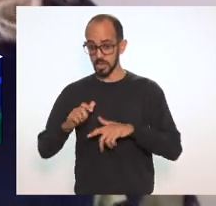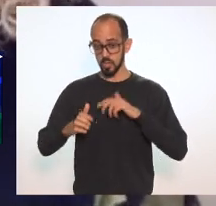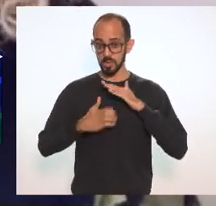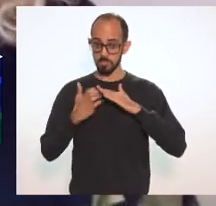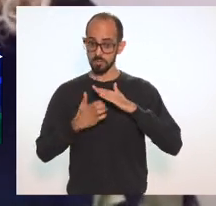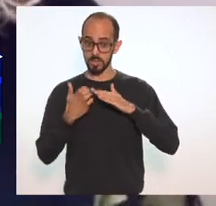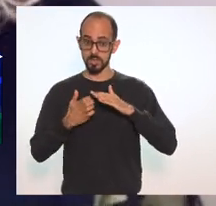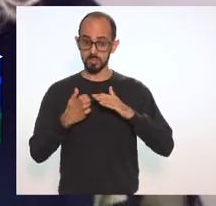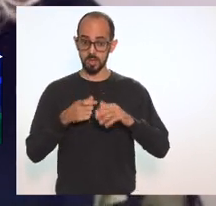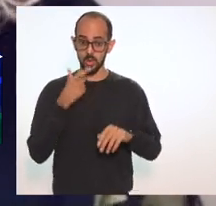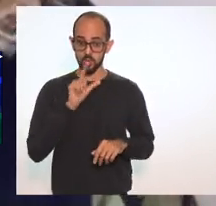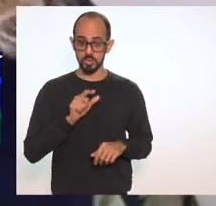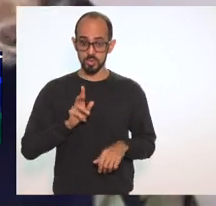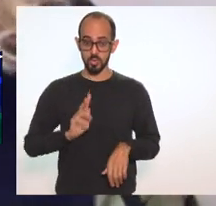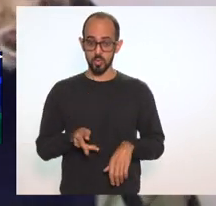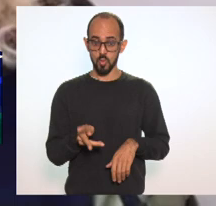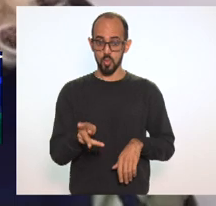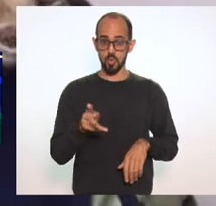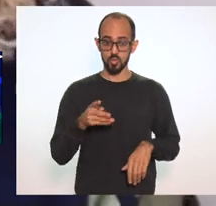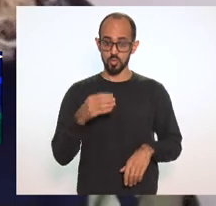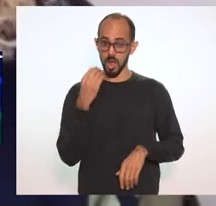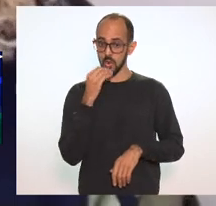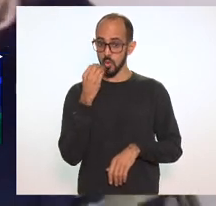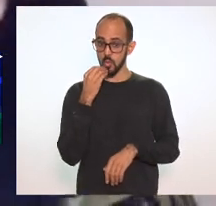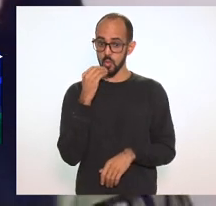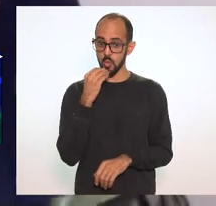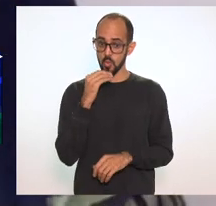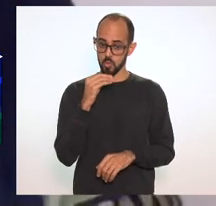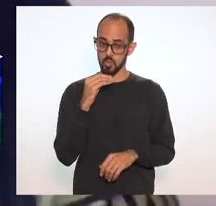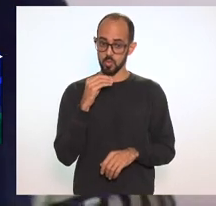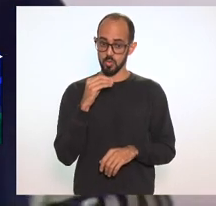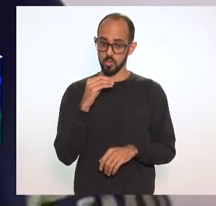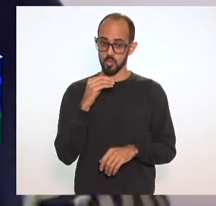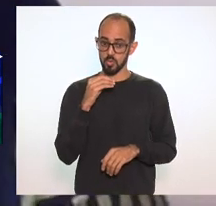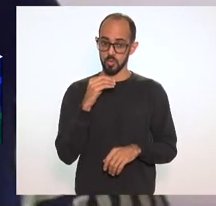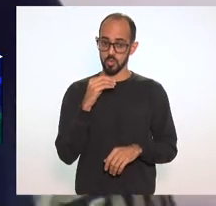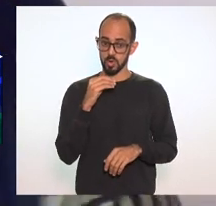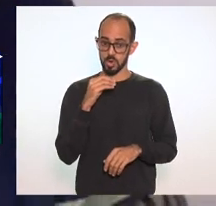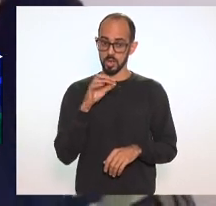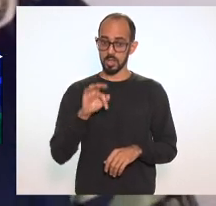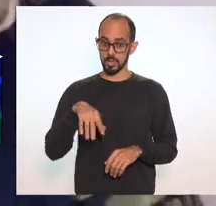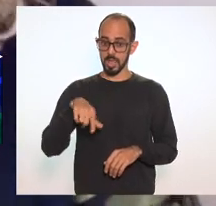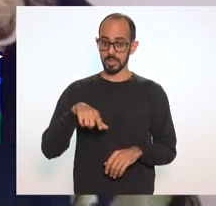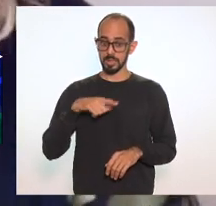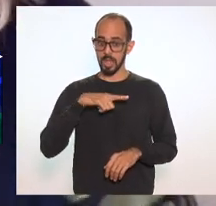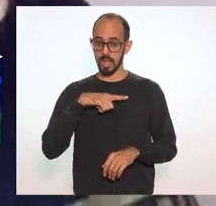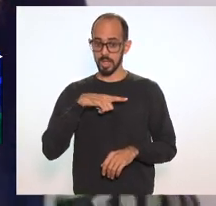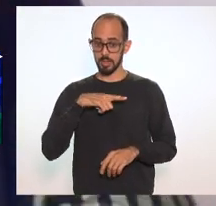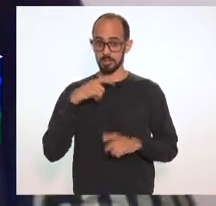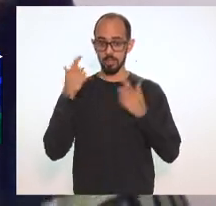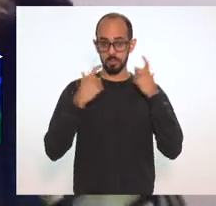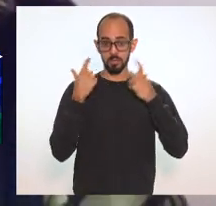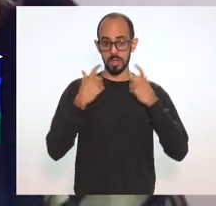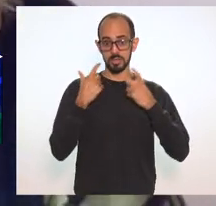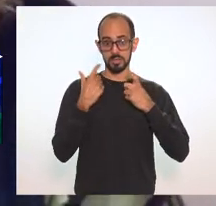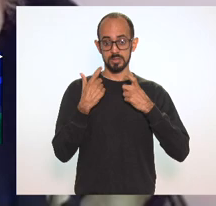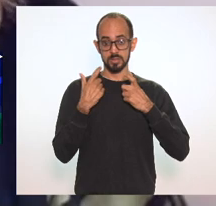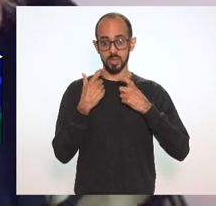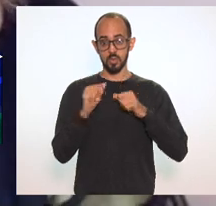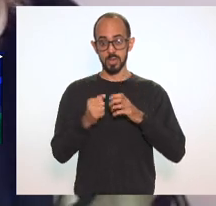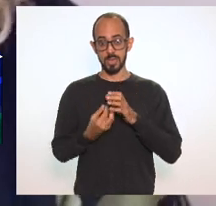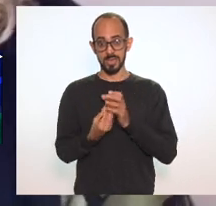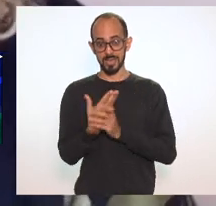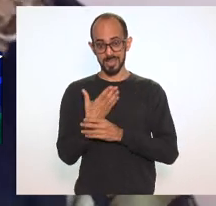o lucro da produção ativa e o lucro lá em cima que que tem preocupação com geração de emprego e renda é o